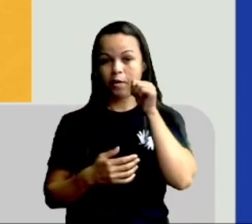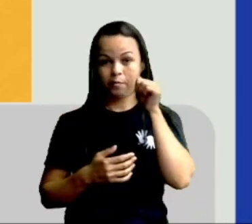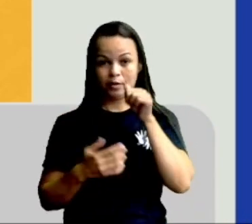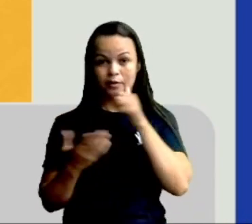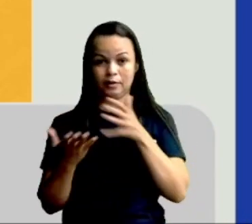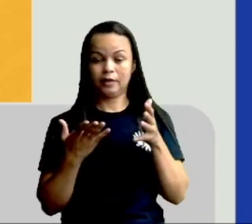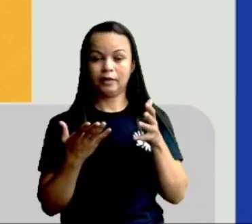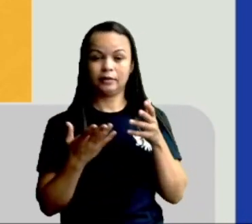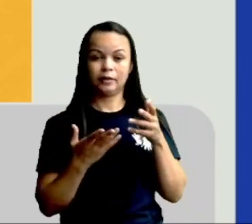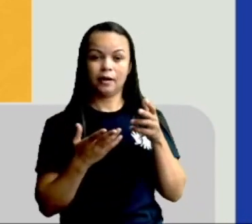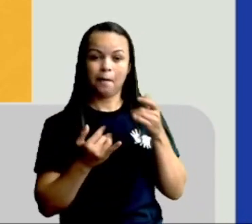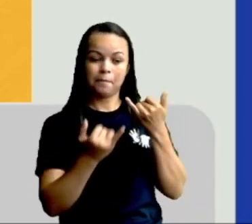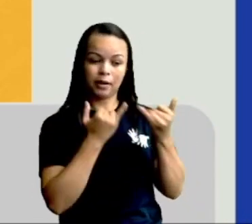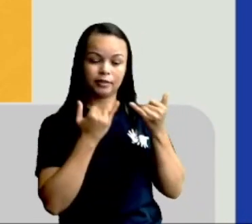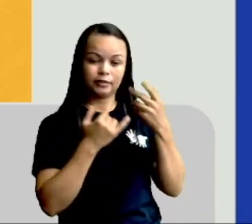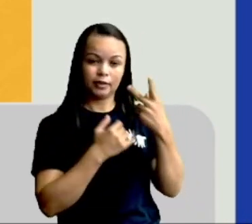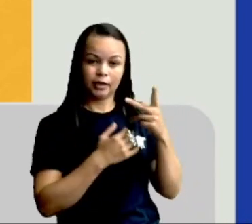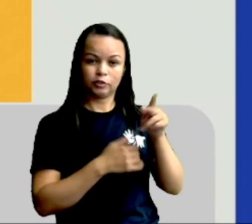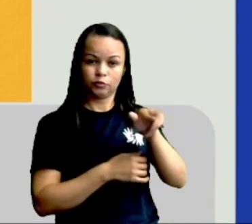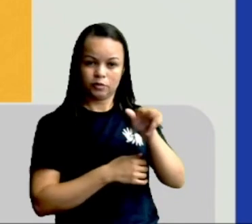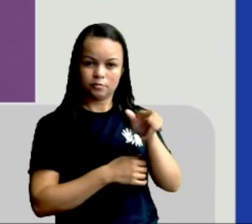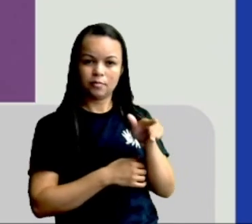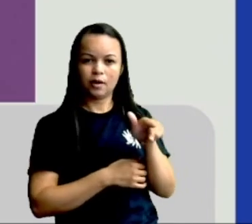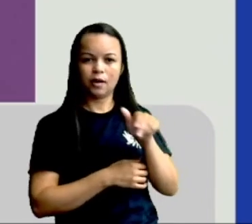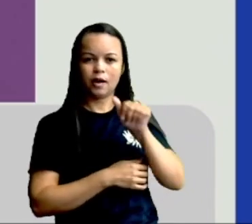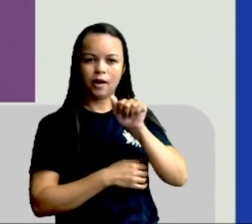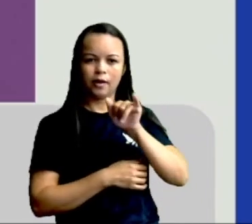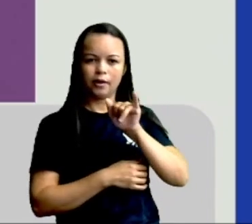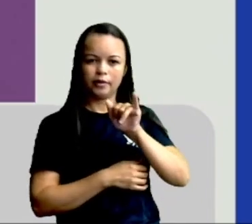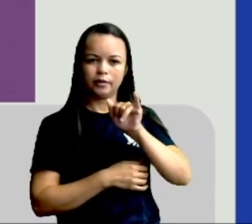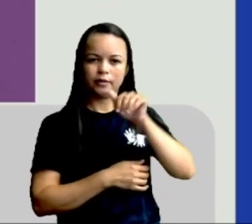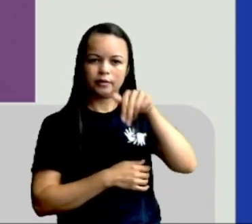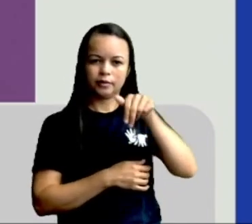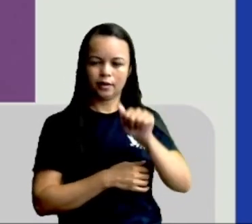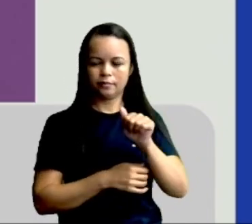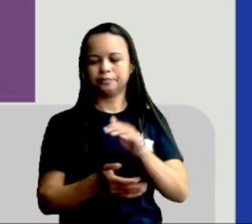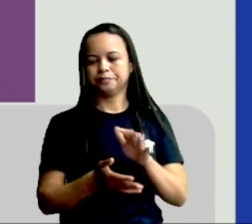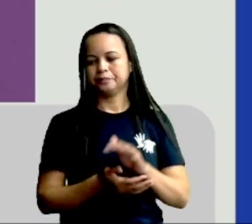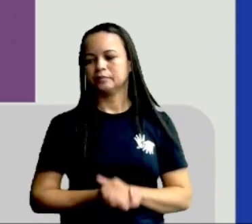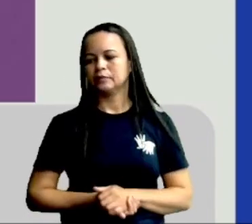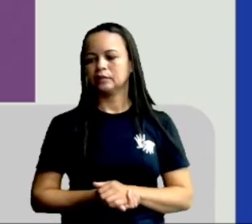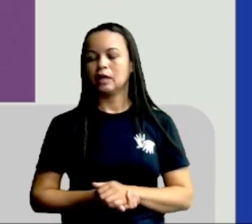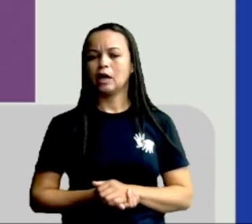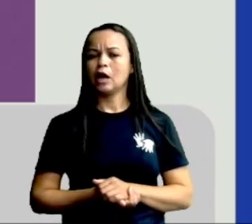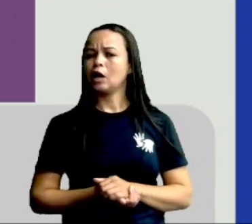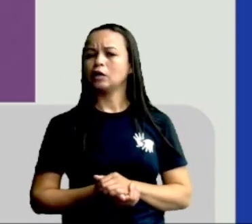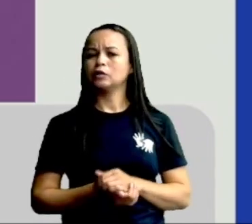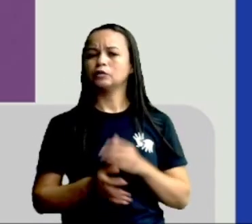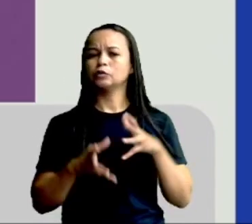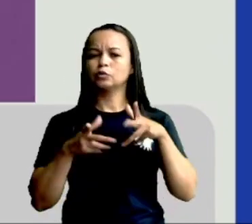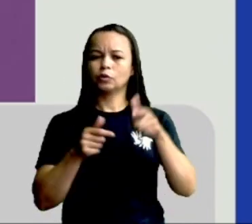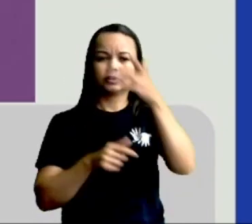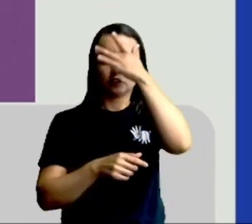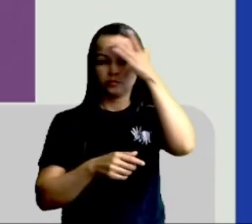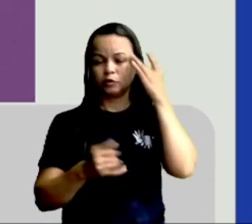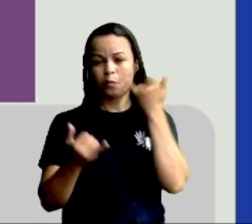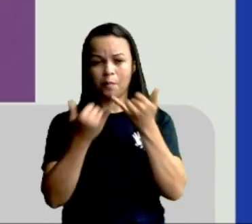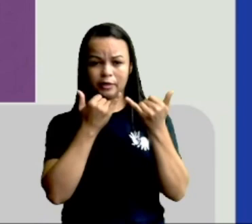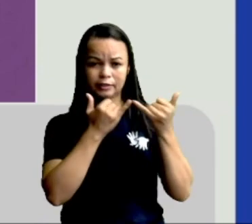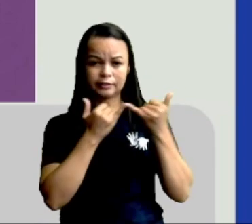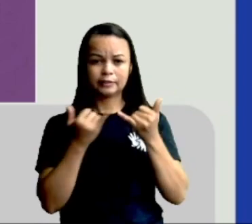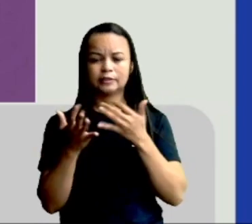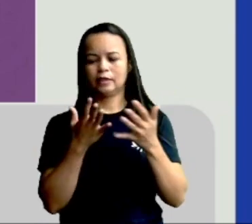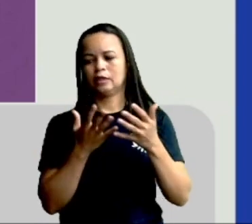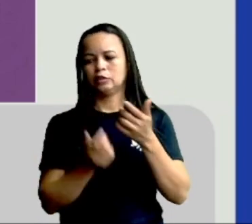moça parecia com a sua irmã aí na em toda a gente parecia com a sua própria gente e um